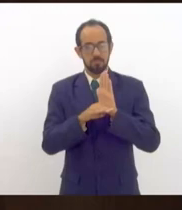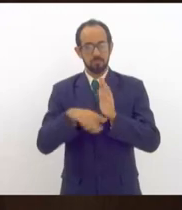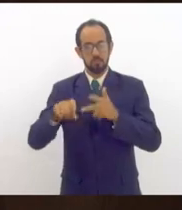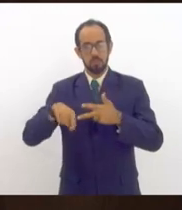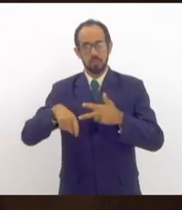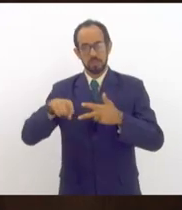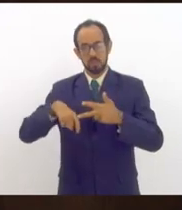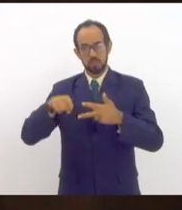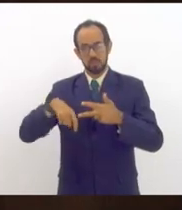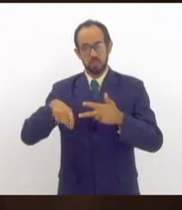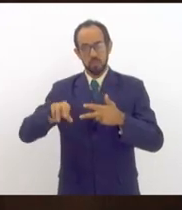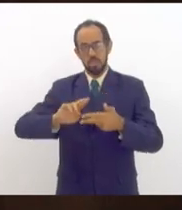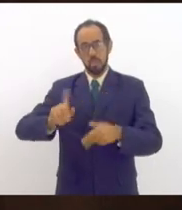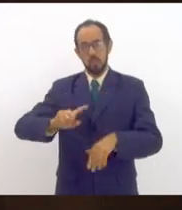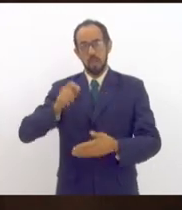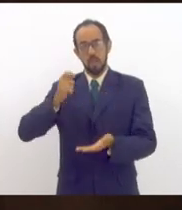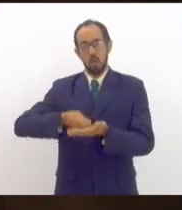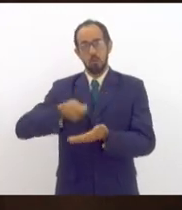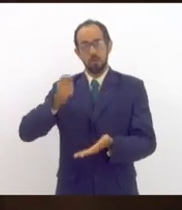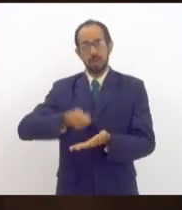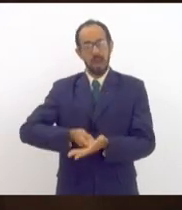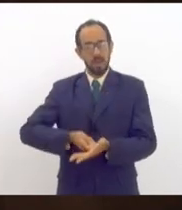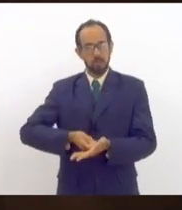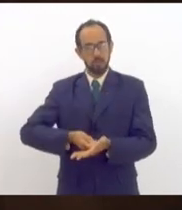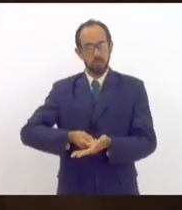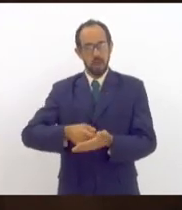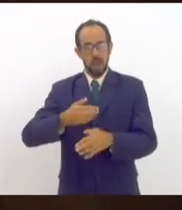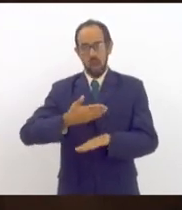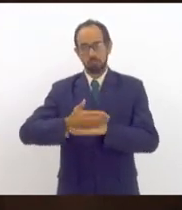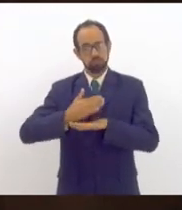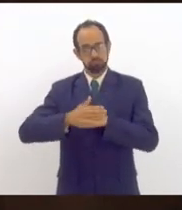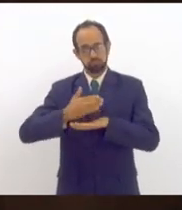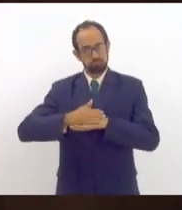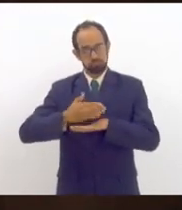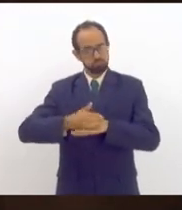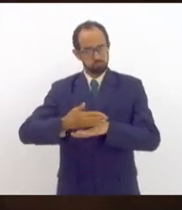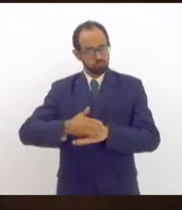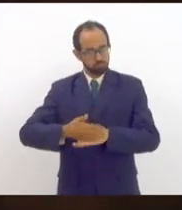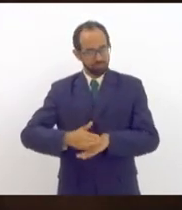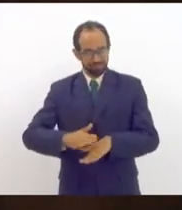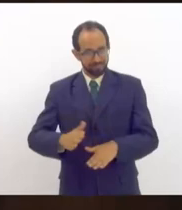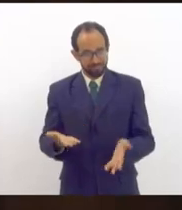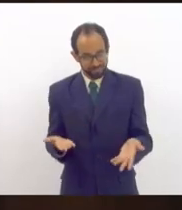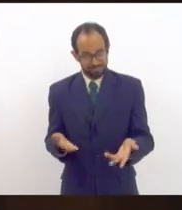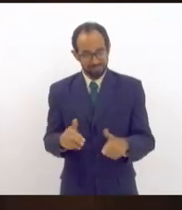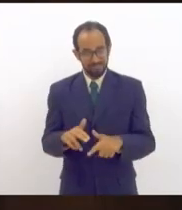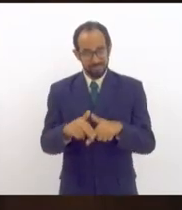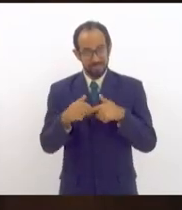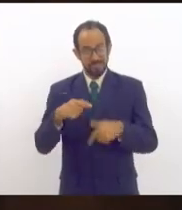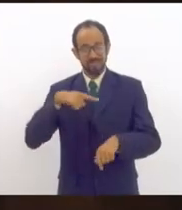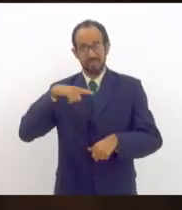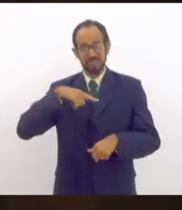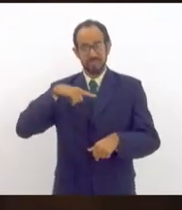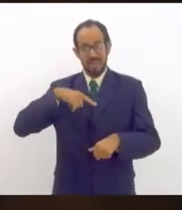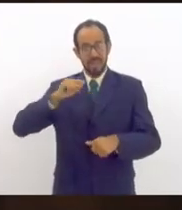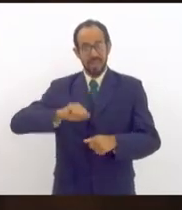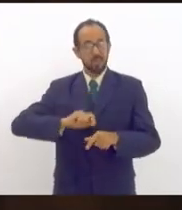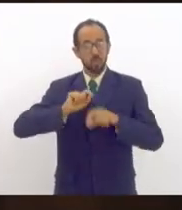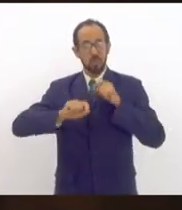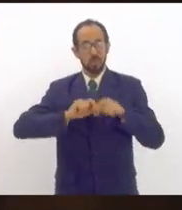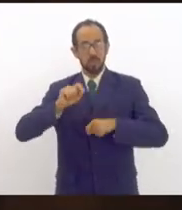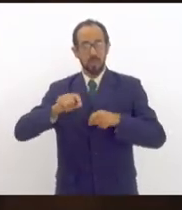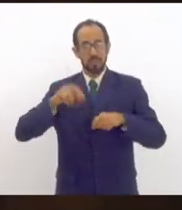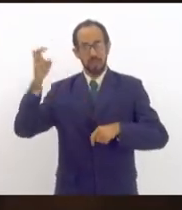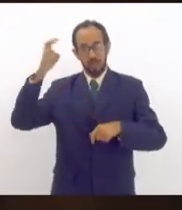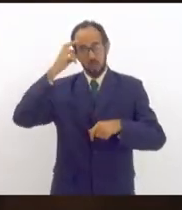não é obrigado a implantá-lo por isso que tem essa tradição seus corpos foram